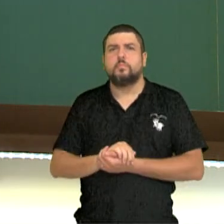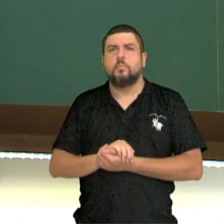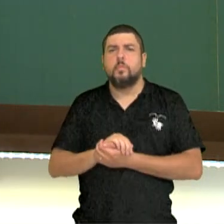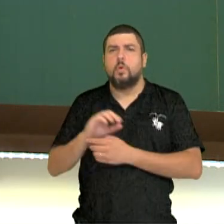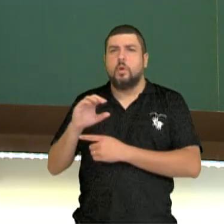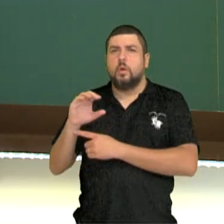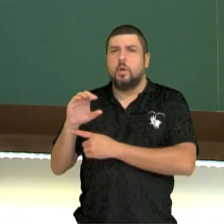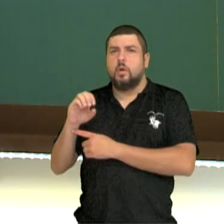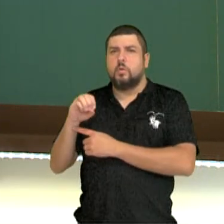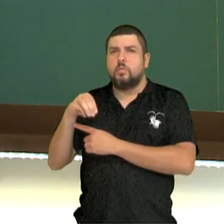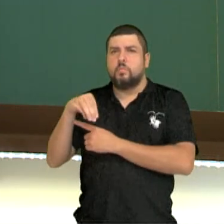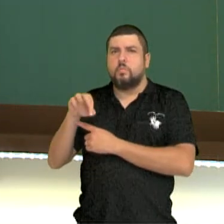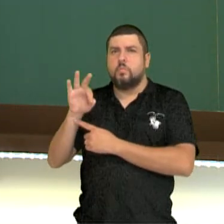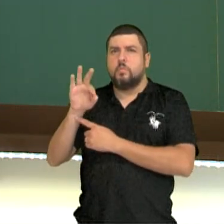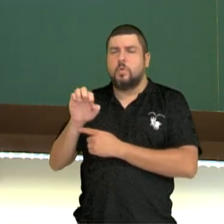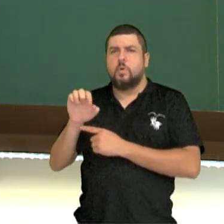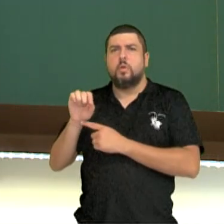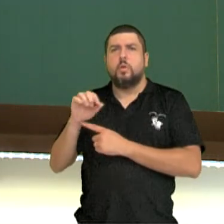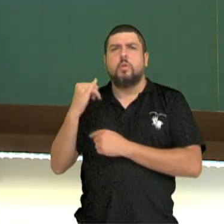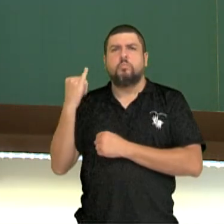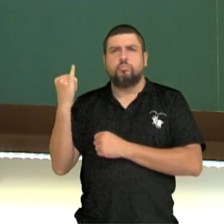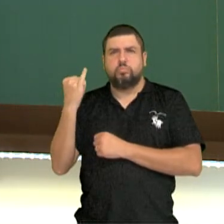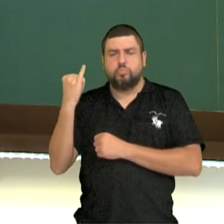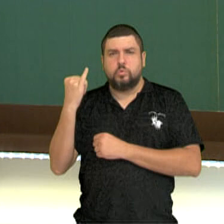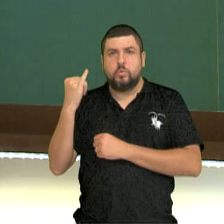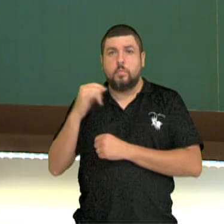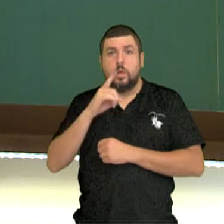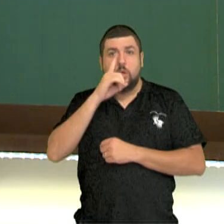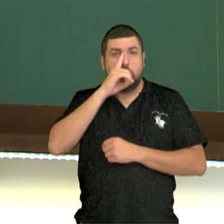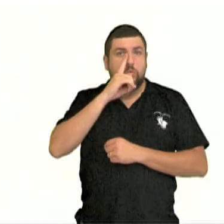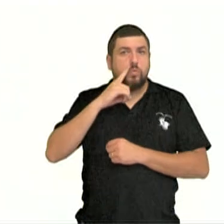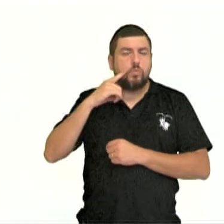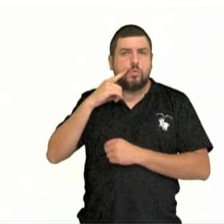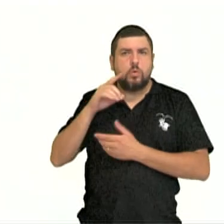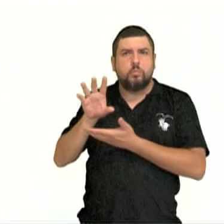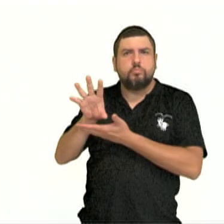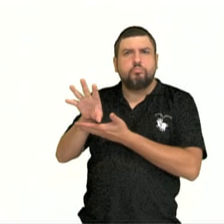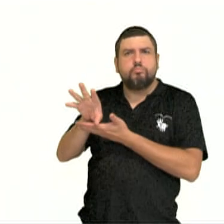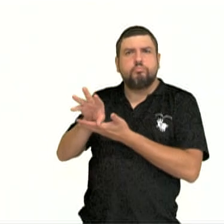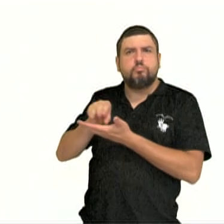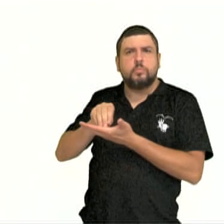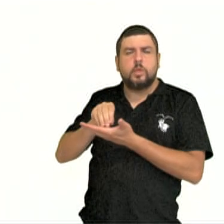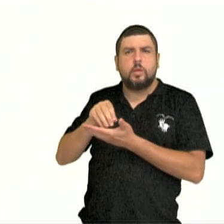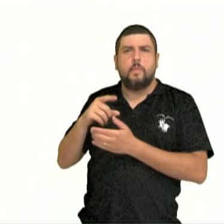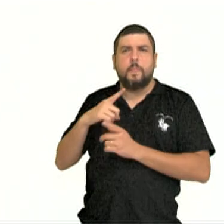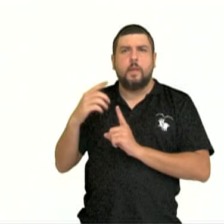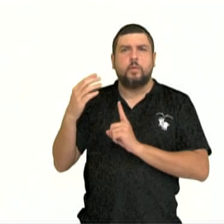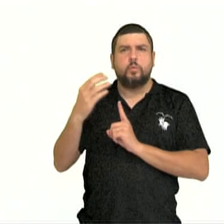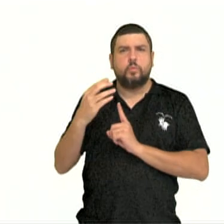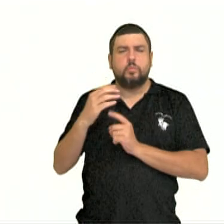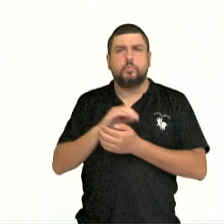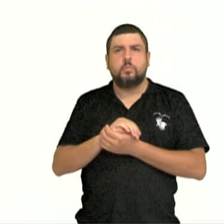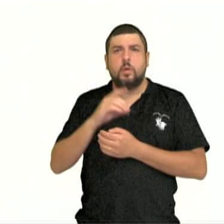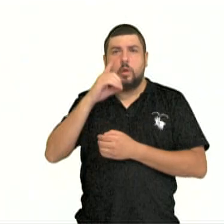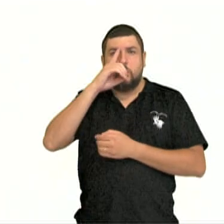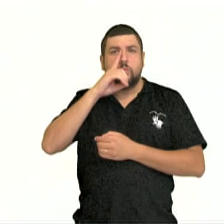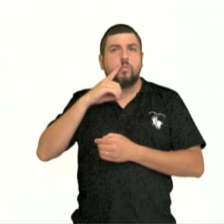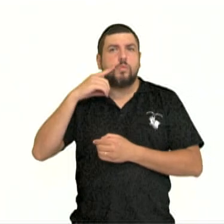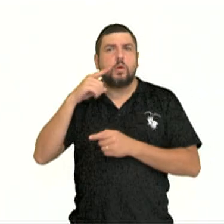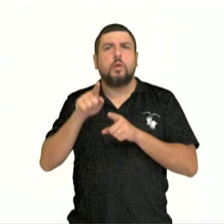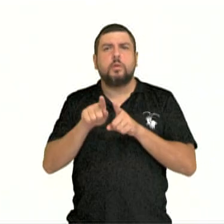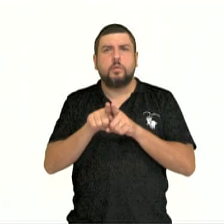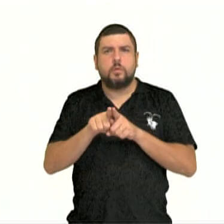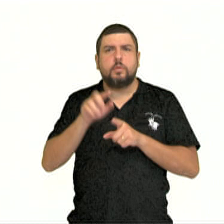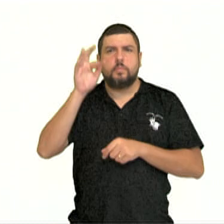extremamente importante, né? E tanto que Durkheim tinha inspirações nas obras de Comte. Até porque também Durkheim era um filósofo também. Como todos